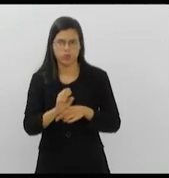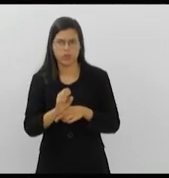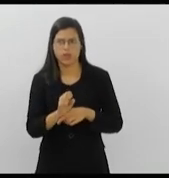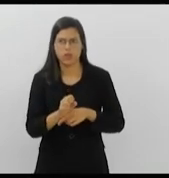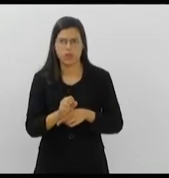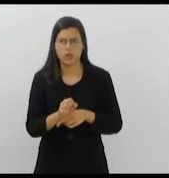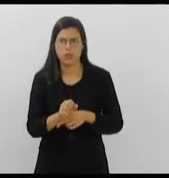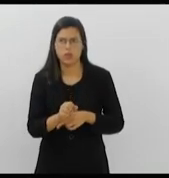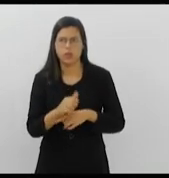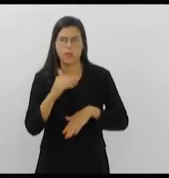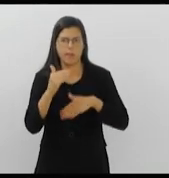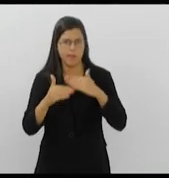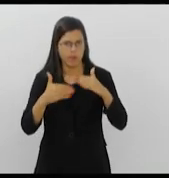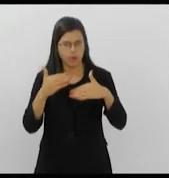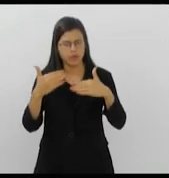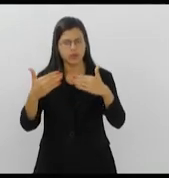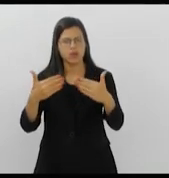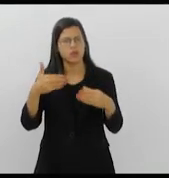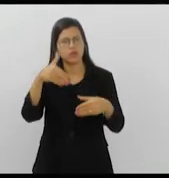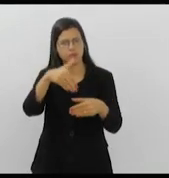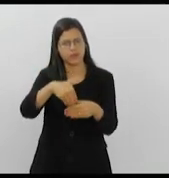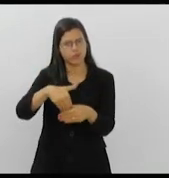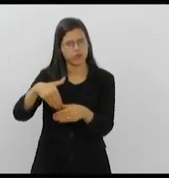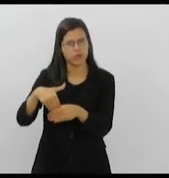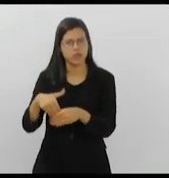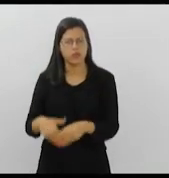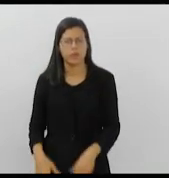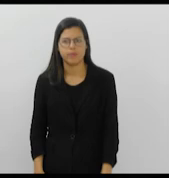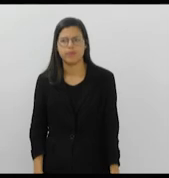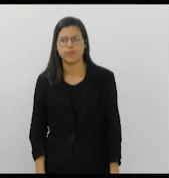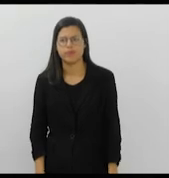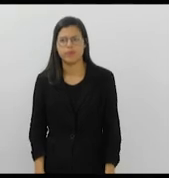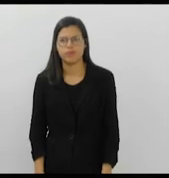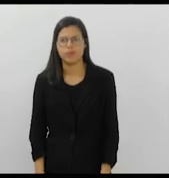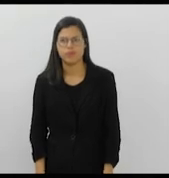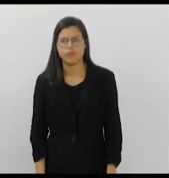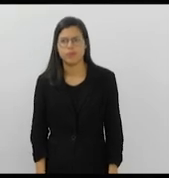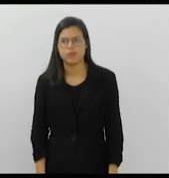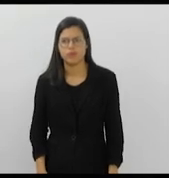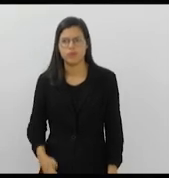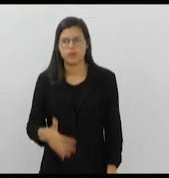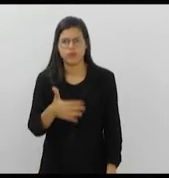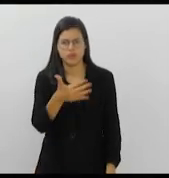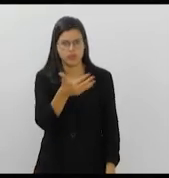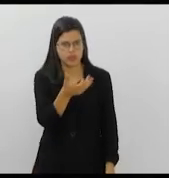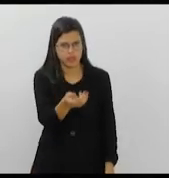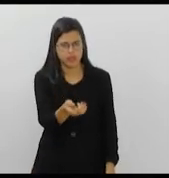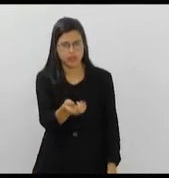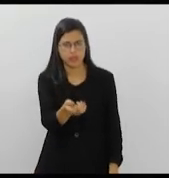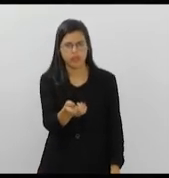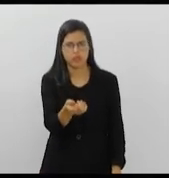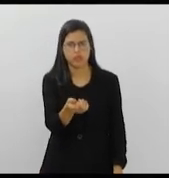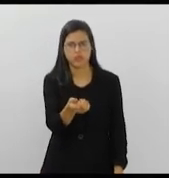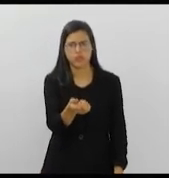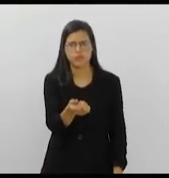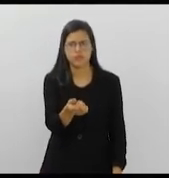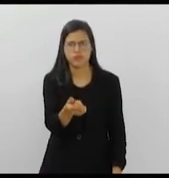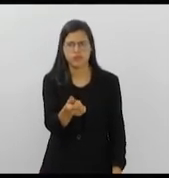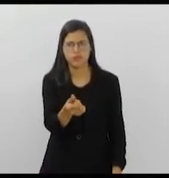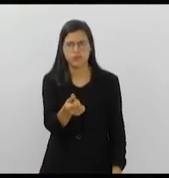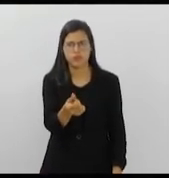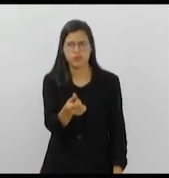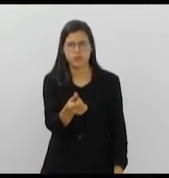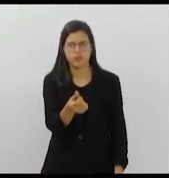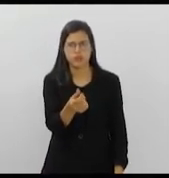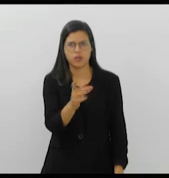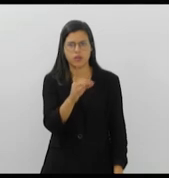entrarão em processo eleitoral. De 16 de